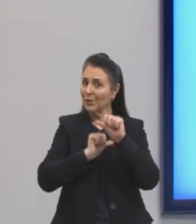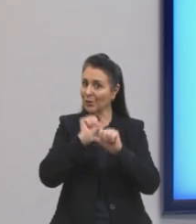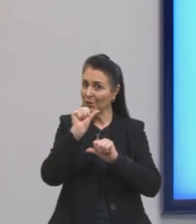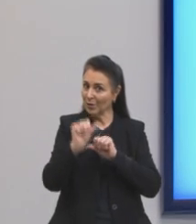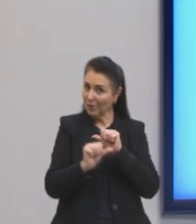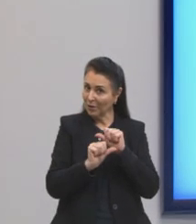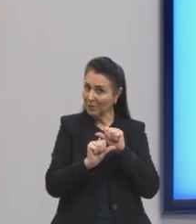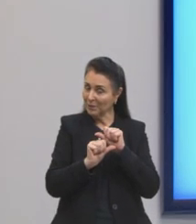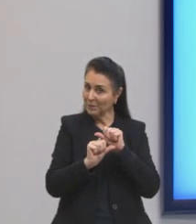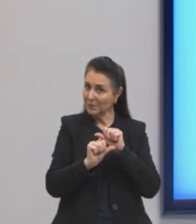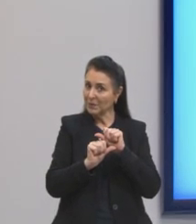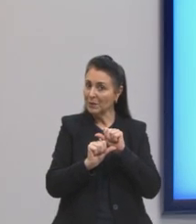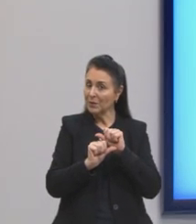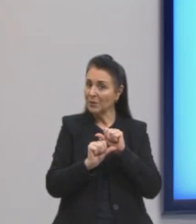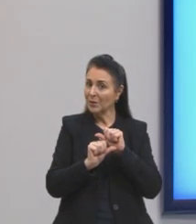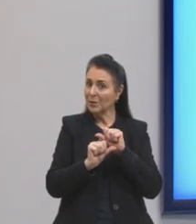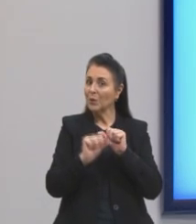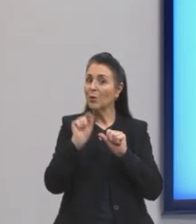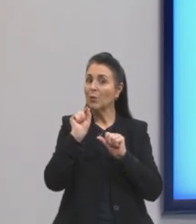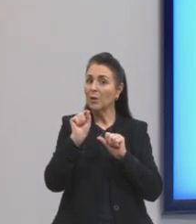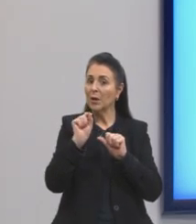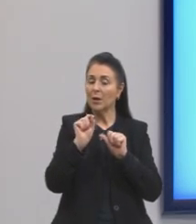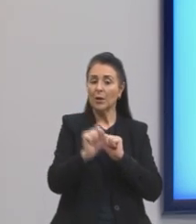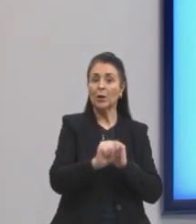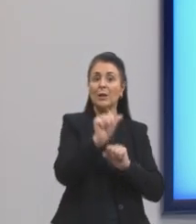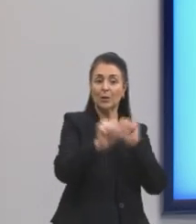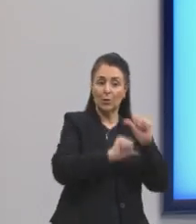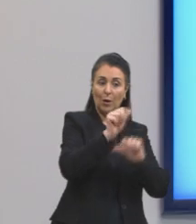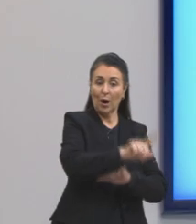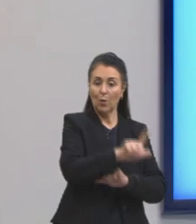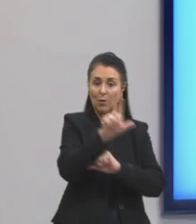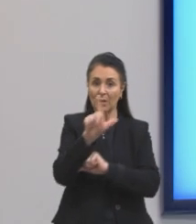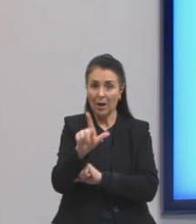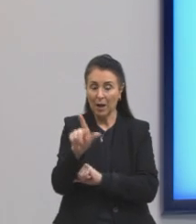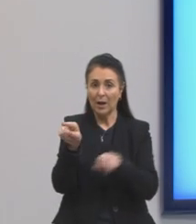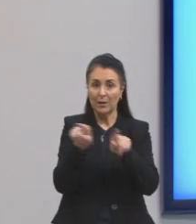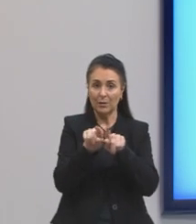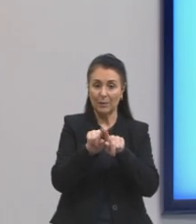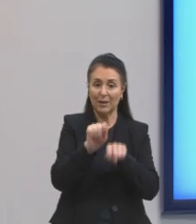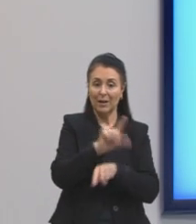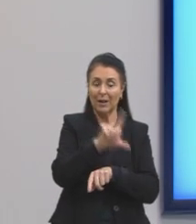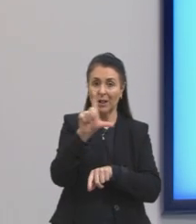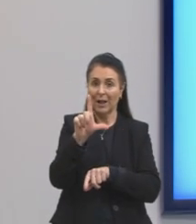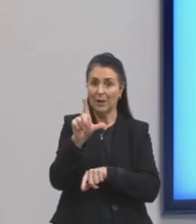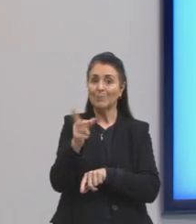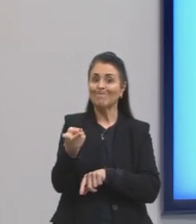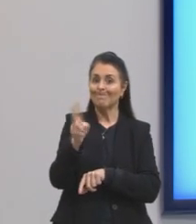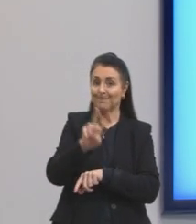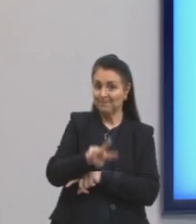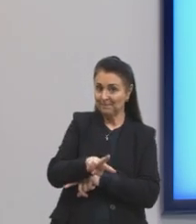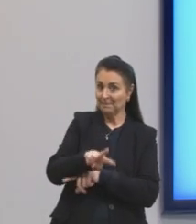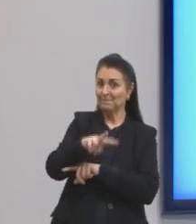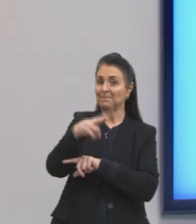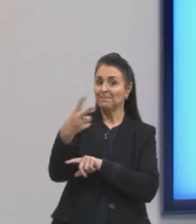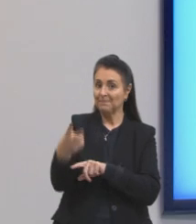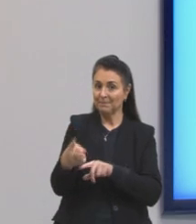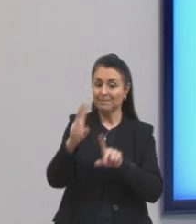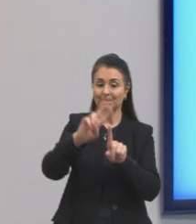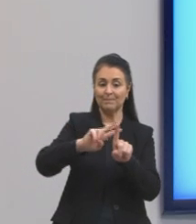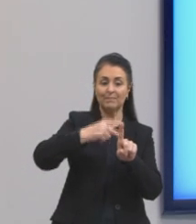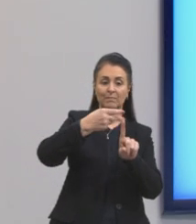colo faço uma transição eu mudo o lado daquela operação e a operação inversa então de